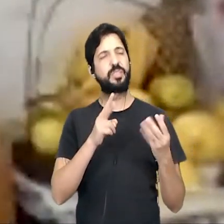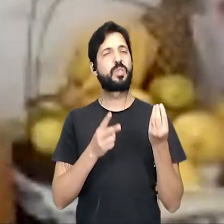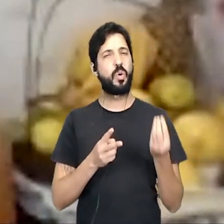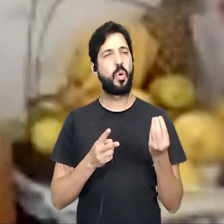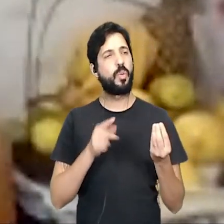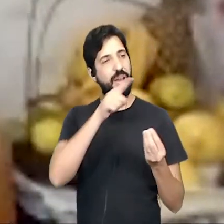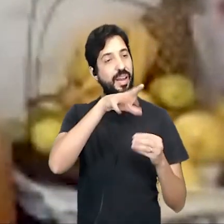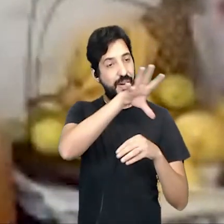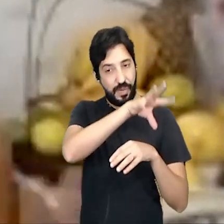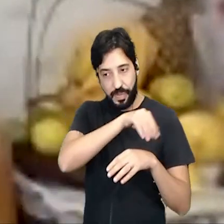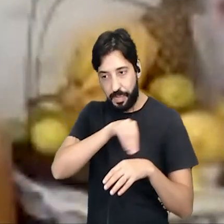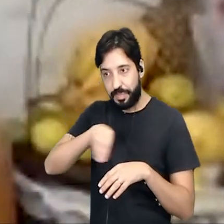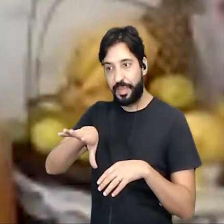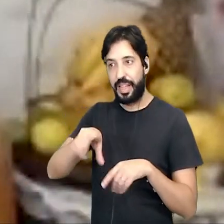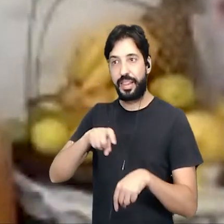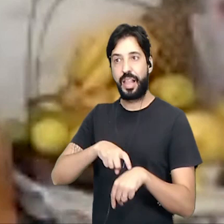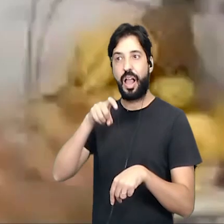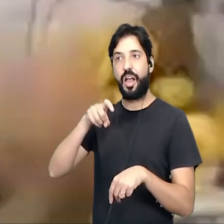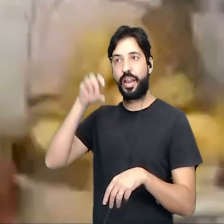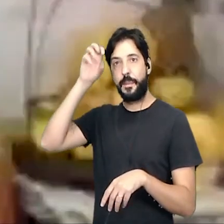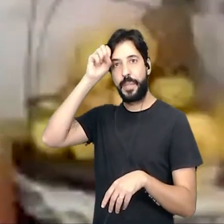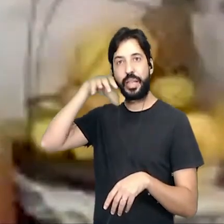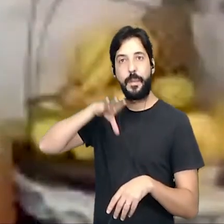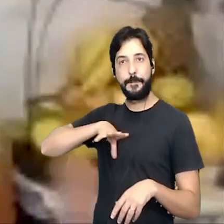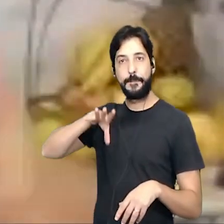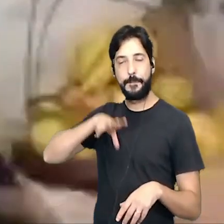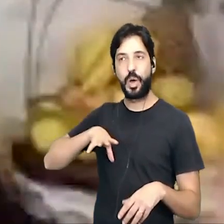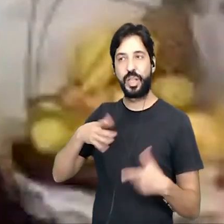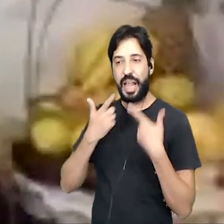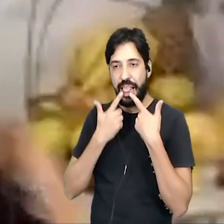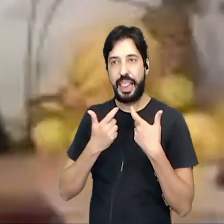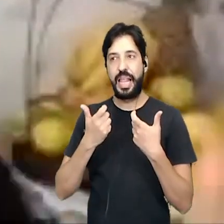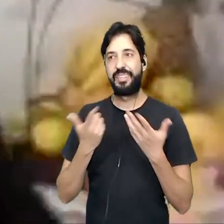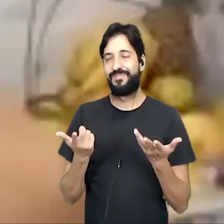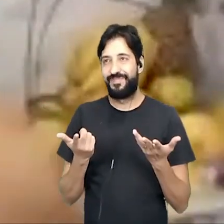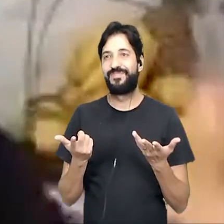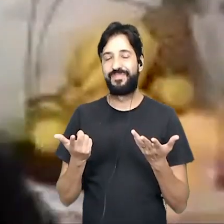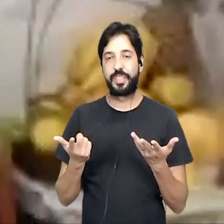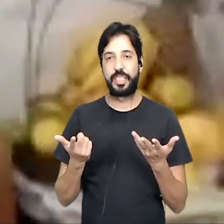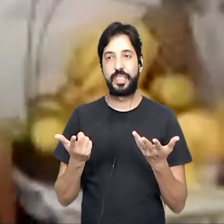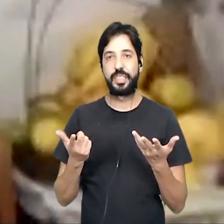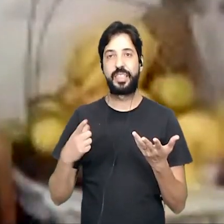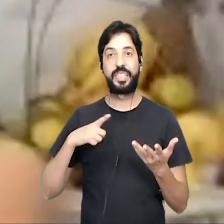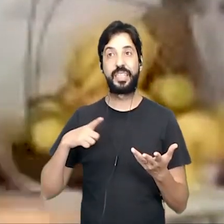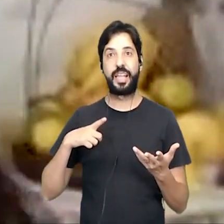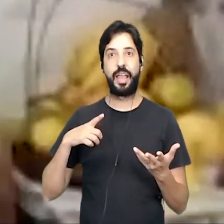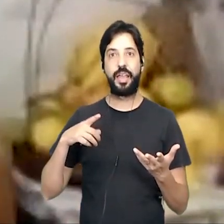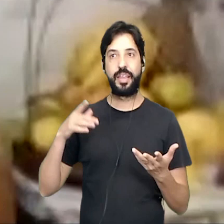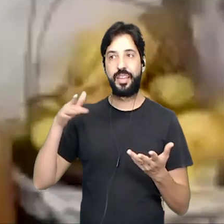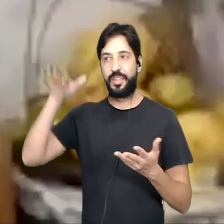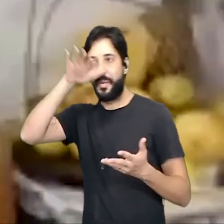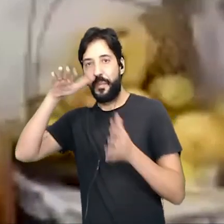muito assim, o que ele também passa ao ter que aprender o português, que é essa língua que foi, que é, né, a